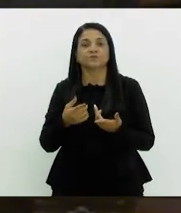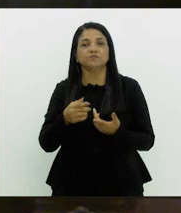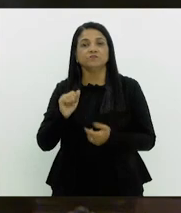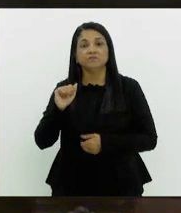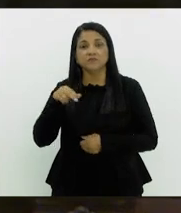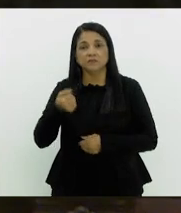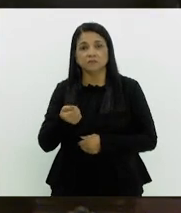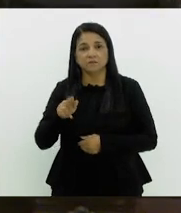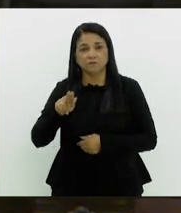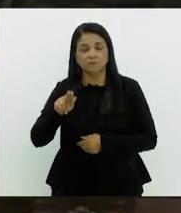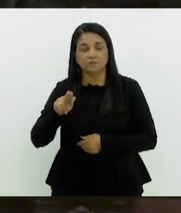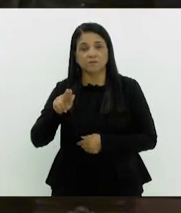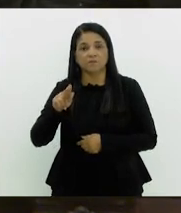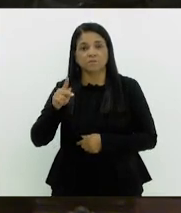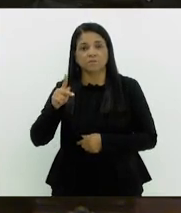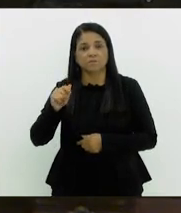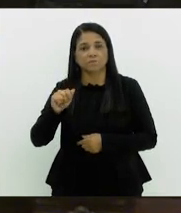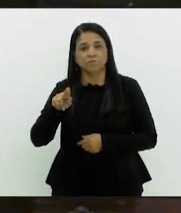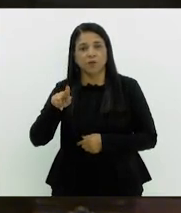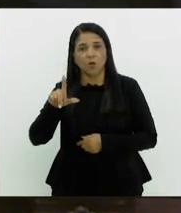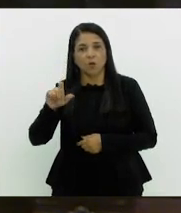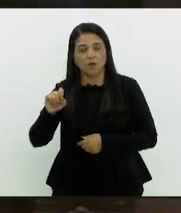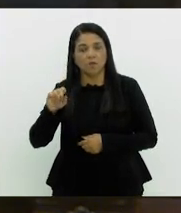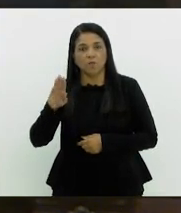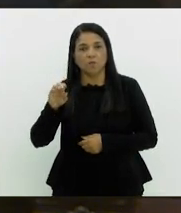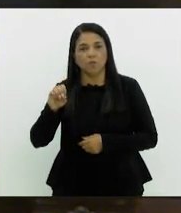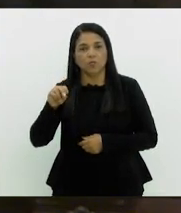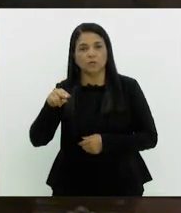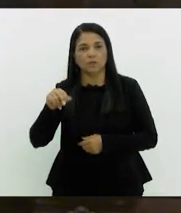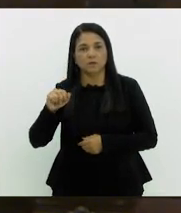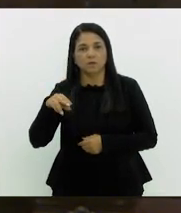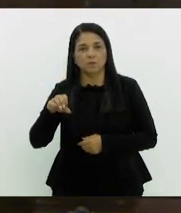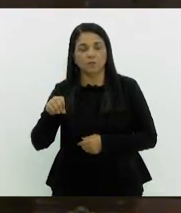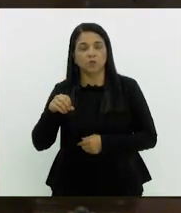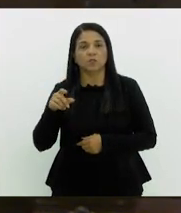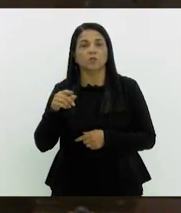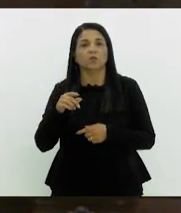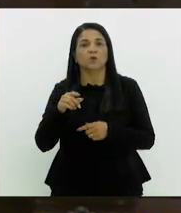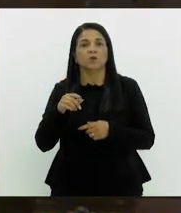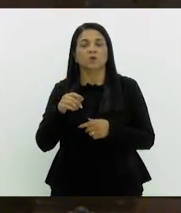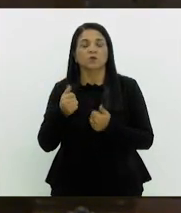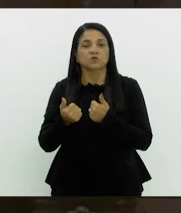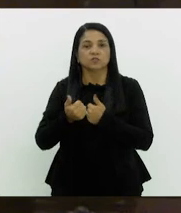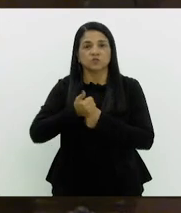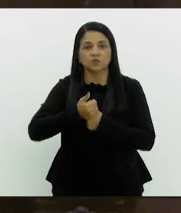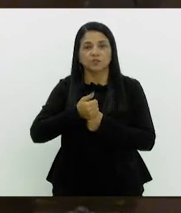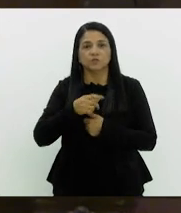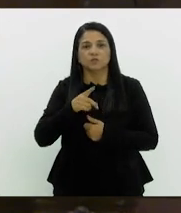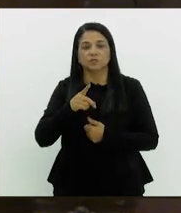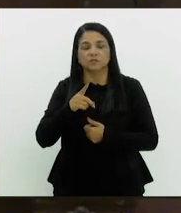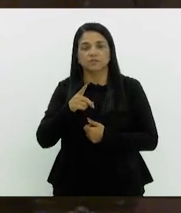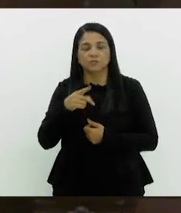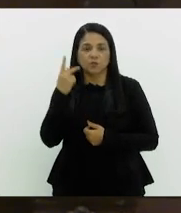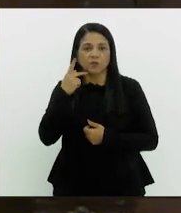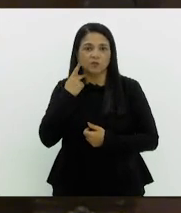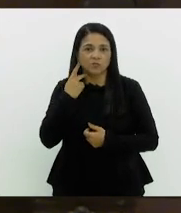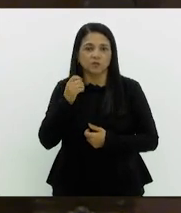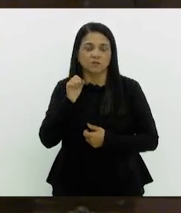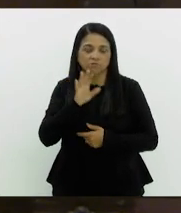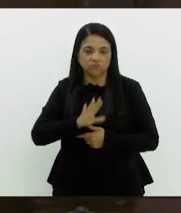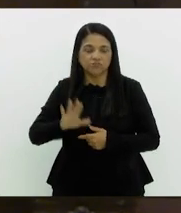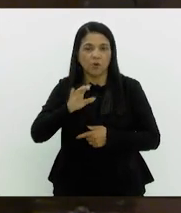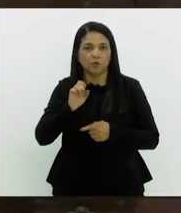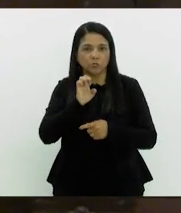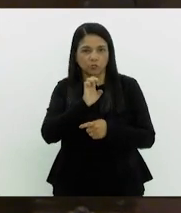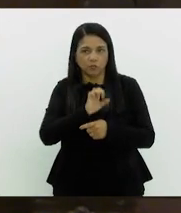Paula Buanamo, subprocuradora-geral do município do Rio, e o doutor Daniel Buscar,